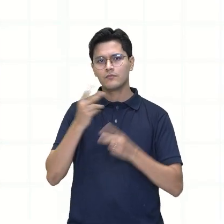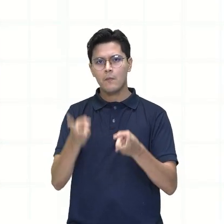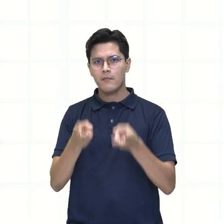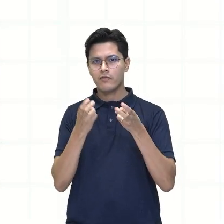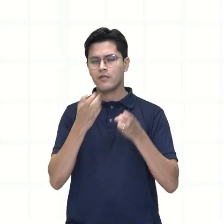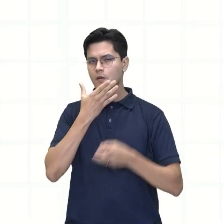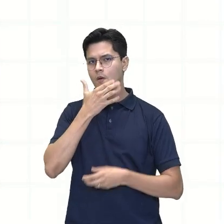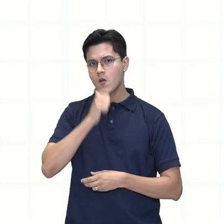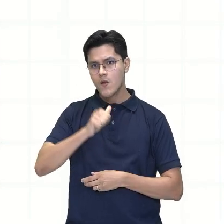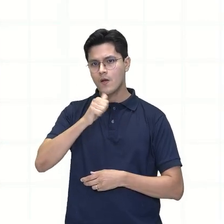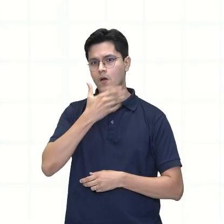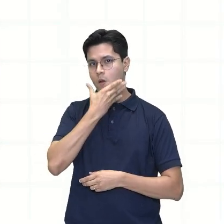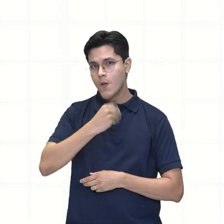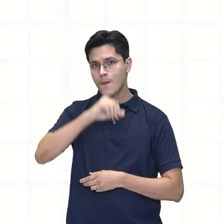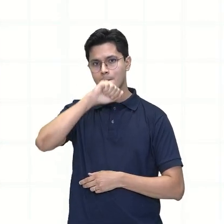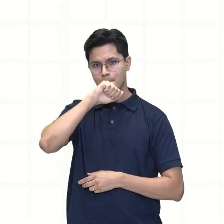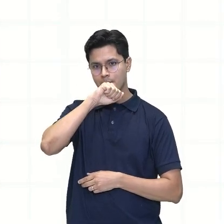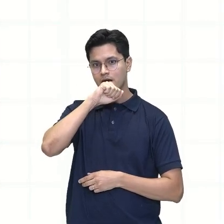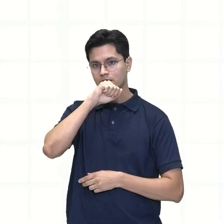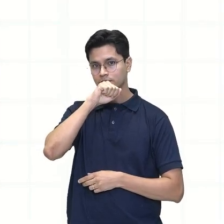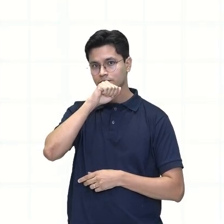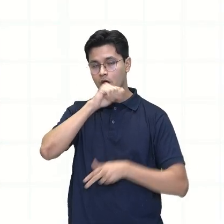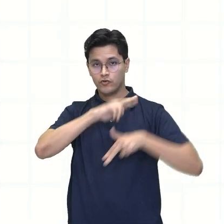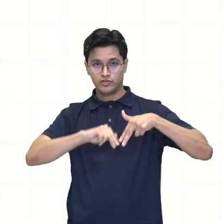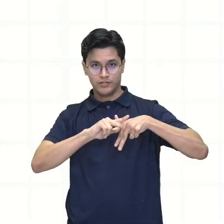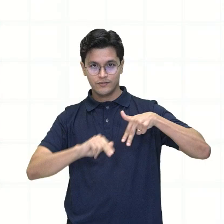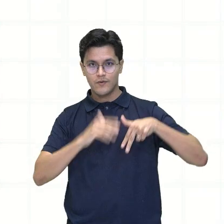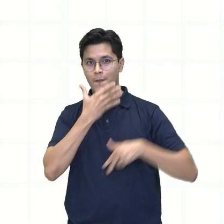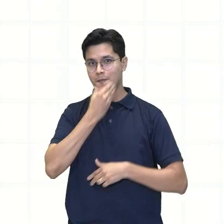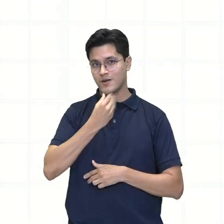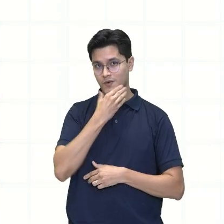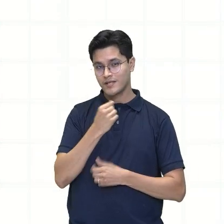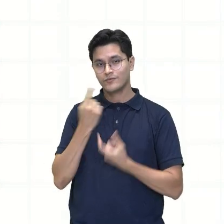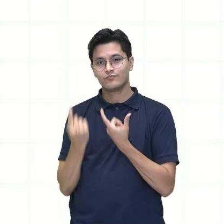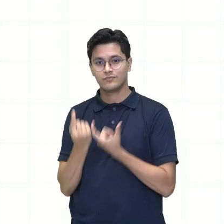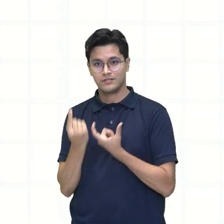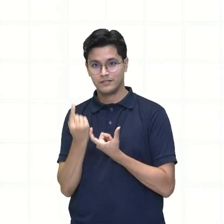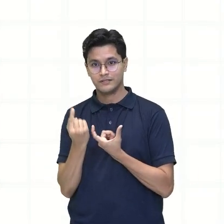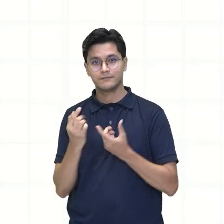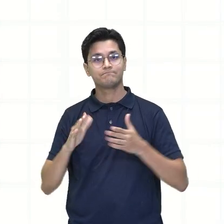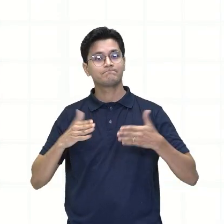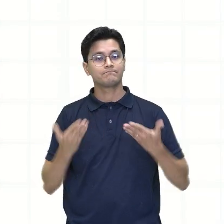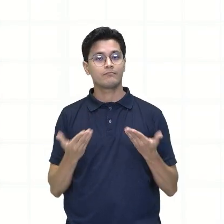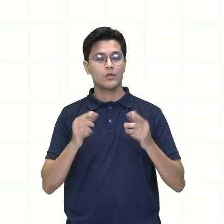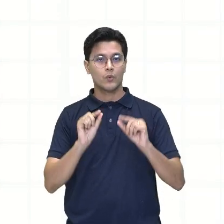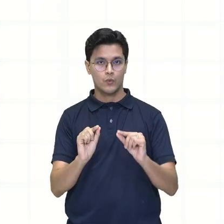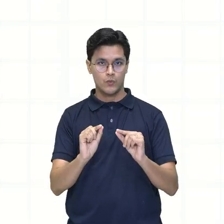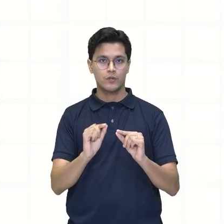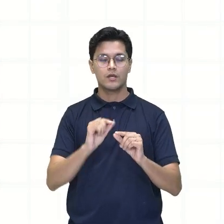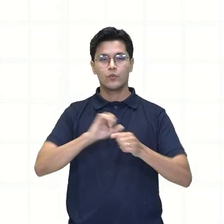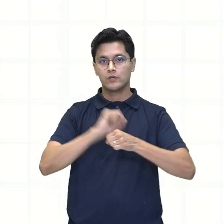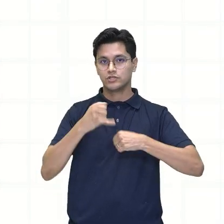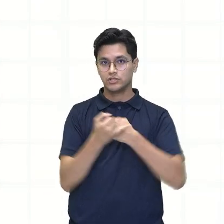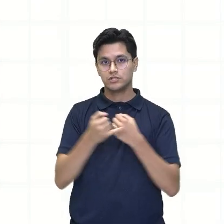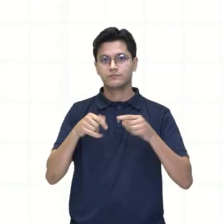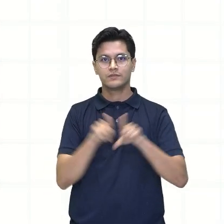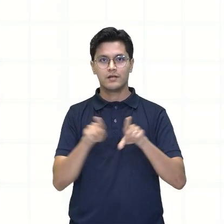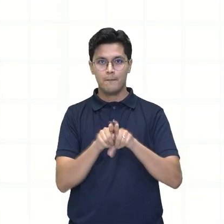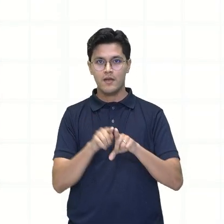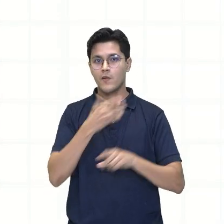masculino singular. Consequentemente, o meu adjetivo também vai estar no masculino